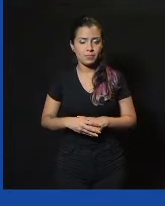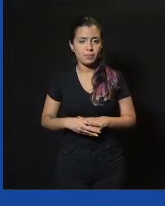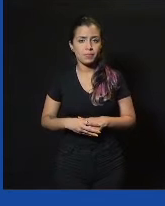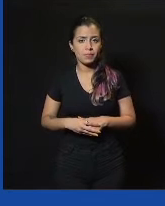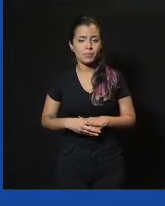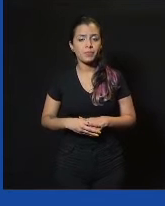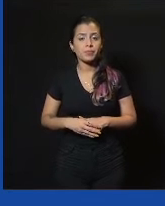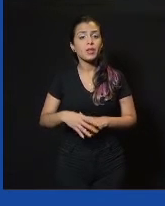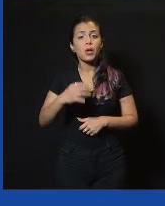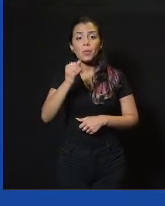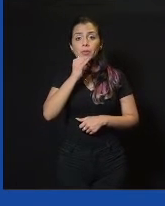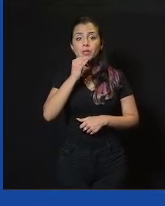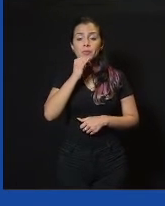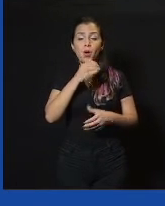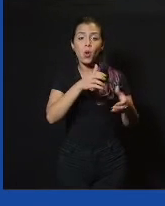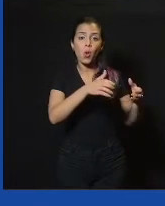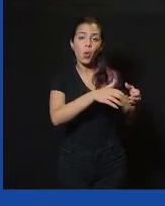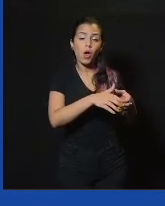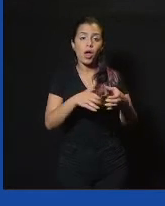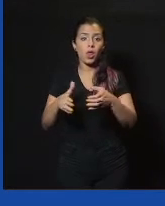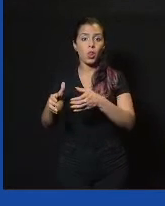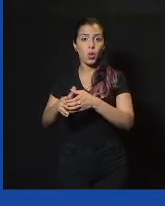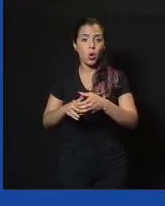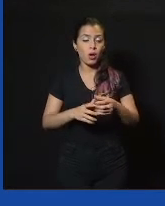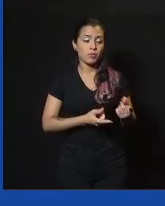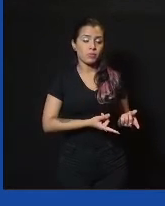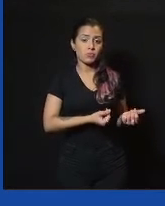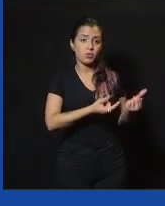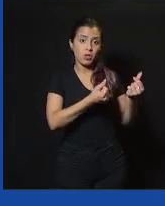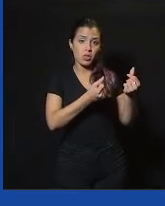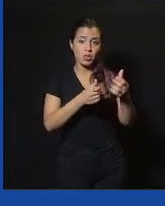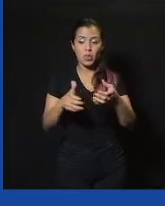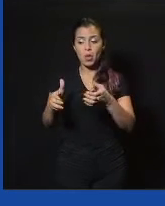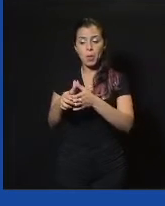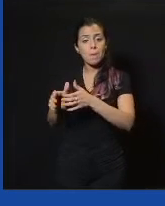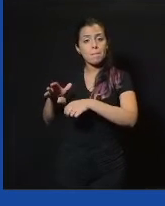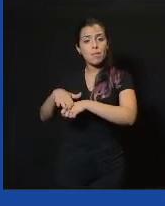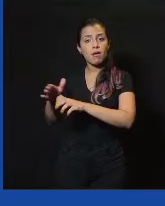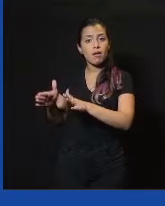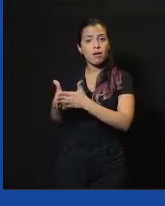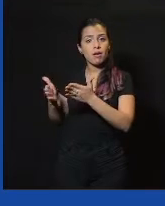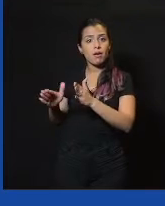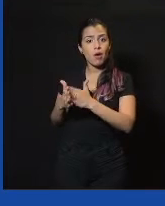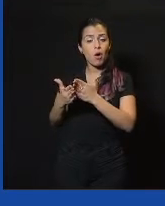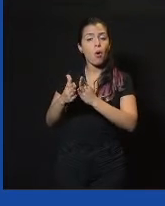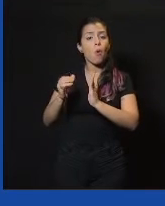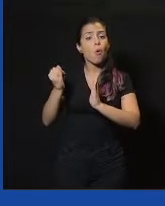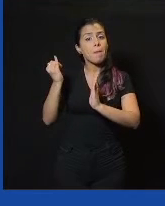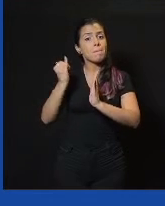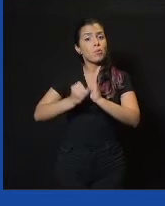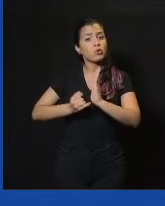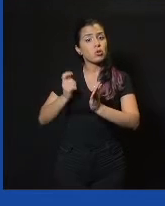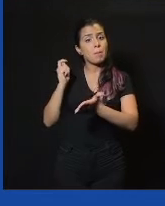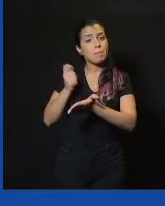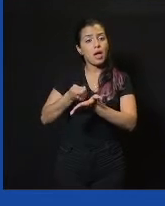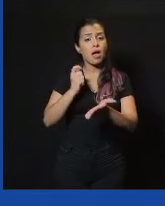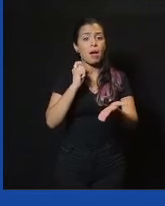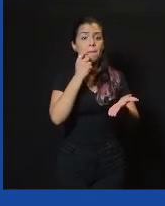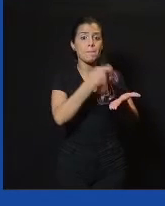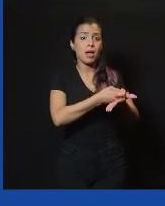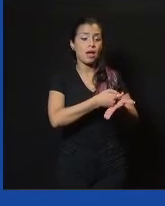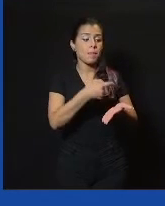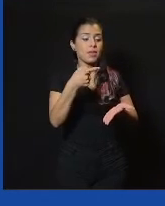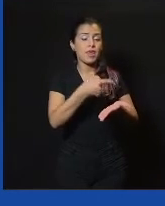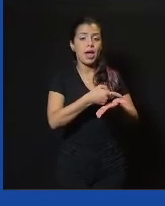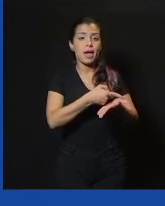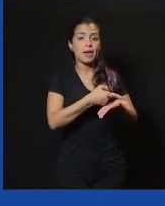não tenha, mas quando o cara do Higienópolis compra um pão e paga o imposto, o imposto retorna em forma de infraestrutura, luz, saneamento básico, segurança. Ele vive